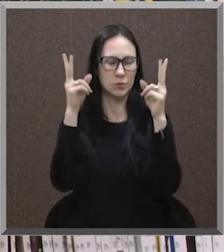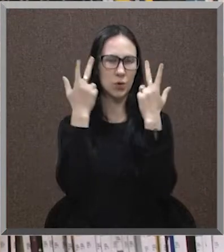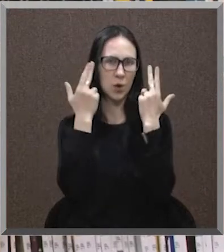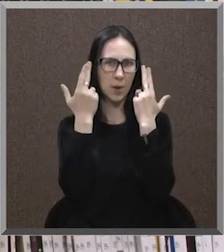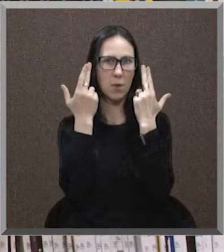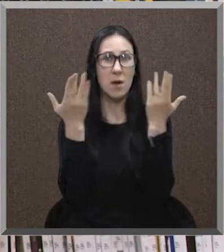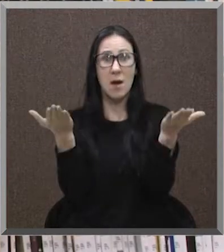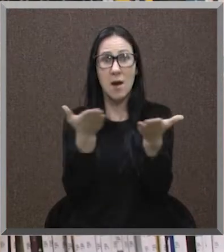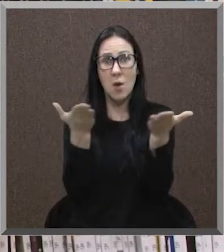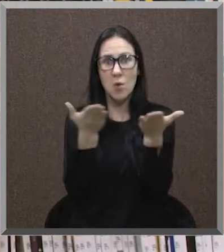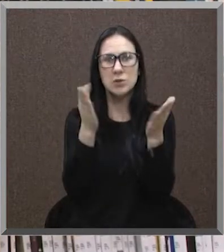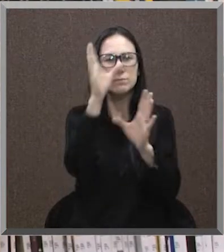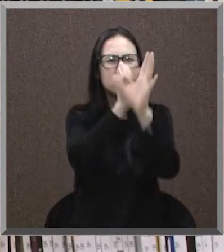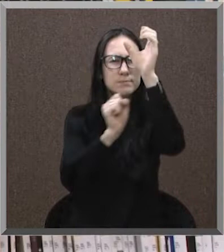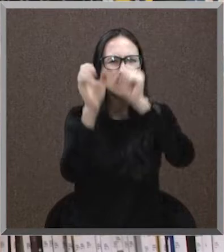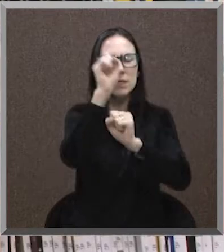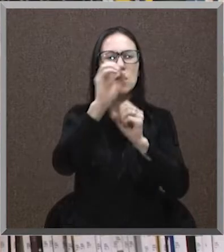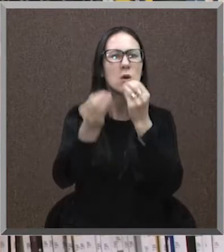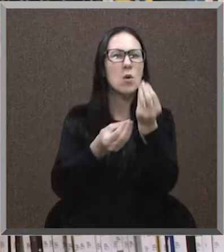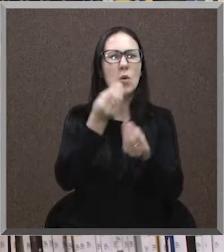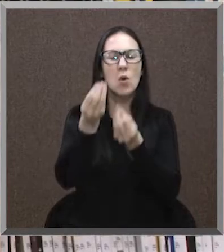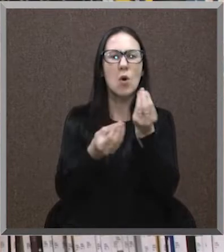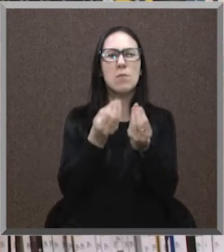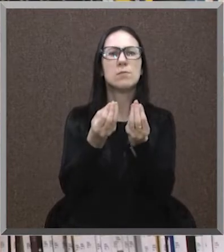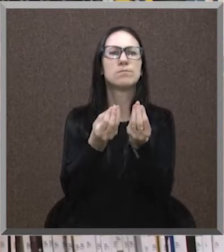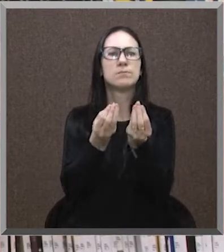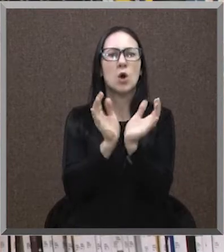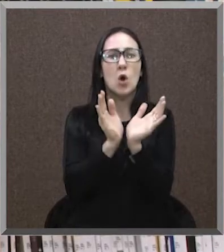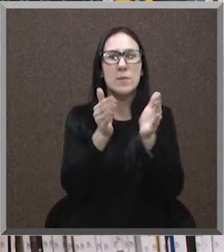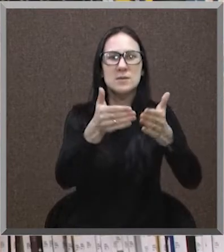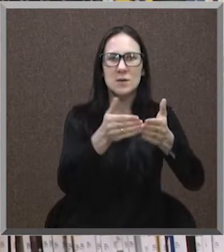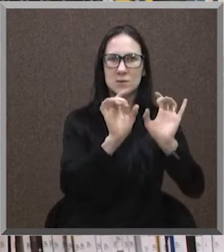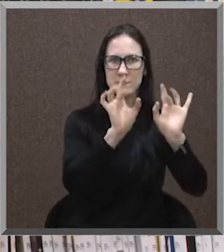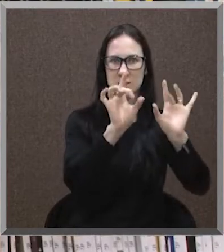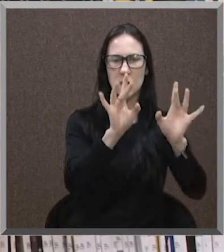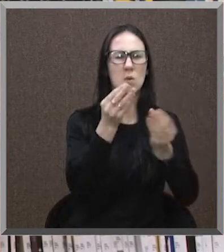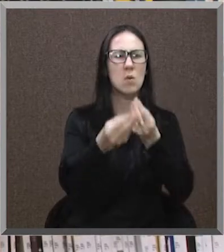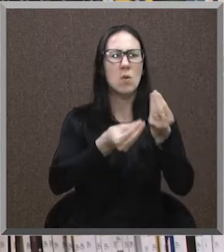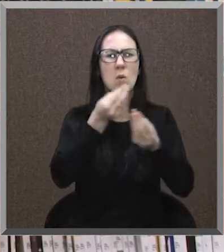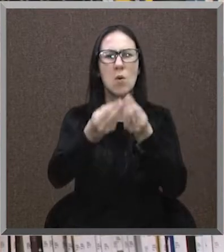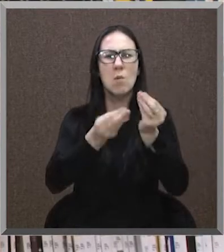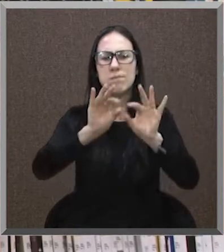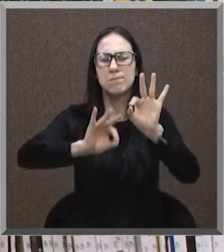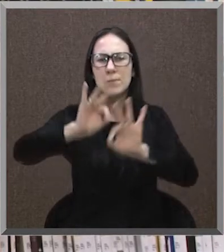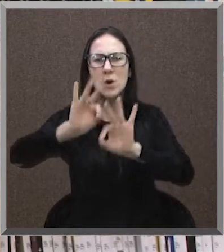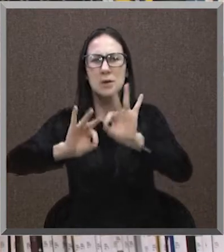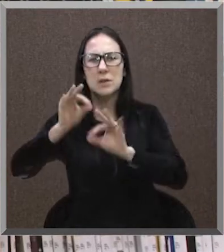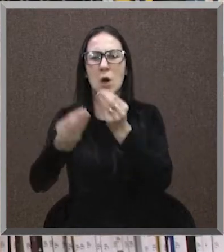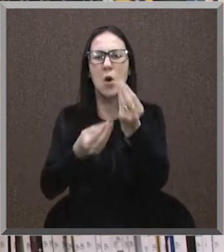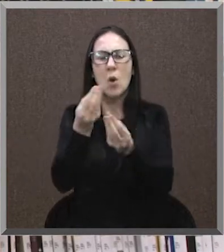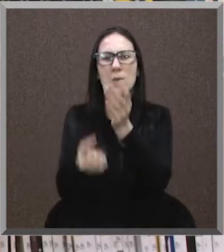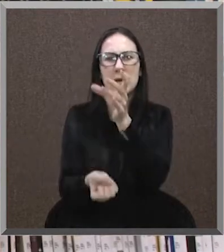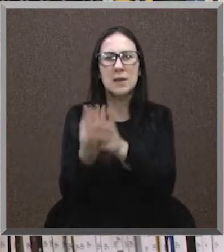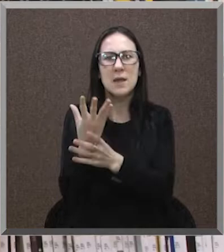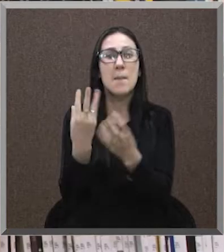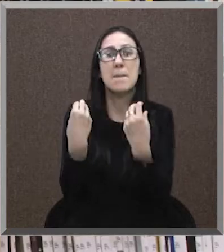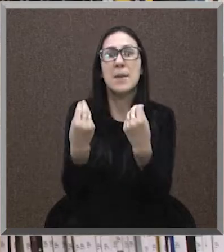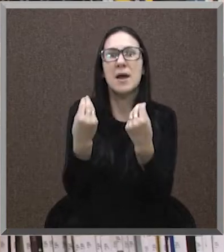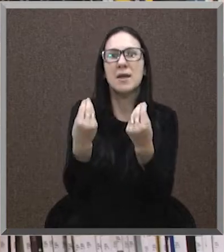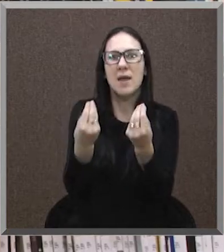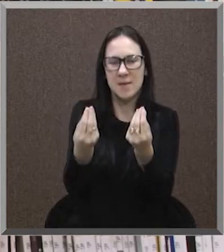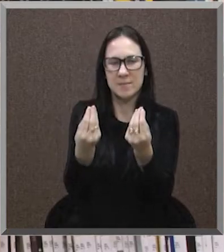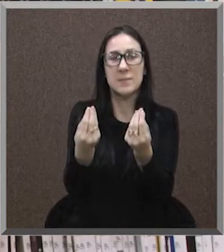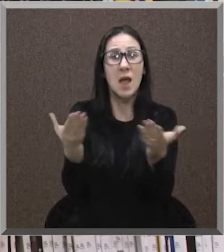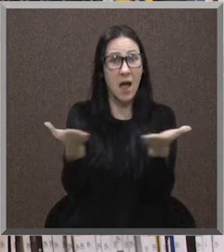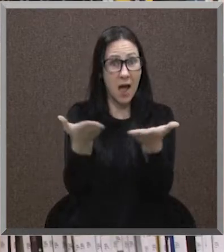comissões parlamentares. Afinal de contas, o que são, como são formadas e para que servem as comissões parlamentares? É isso